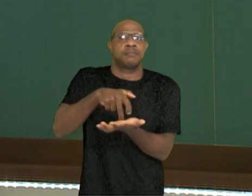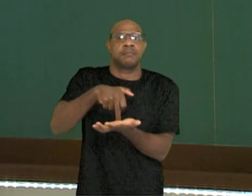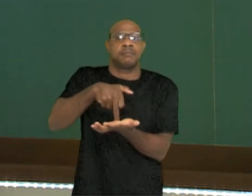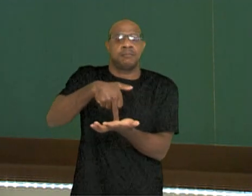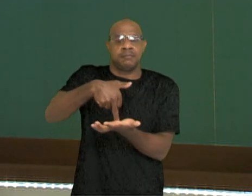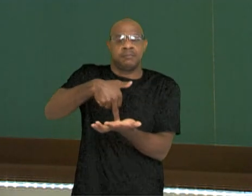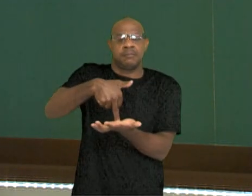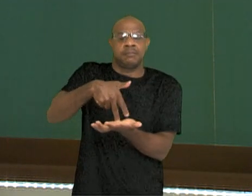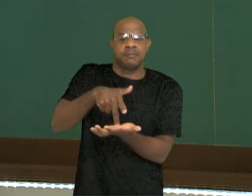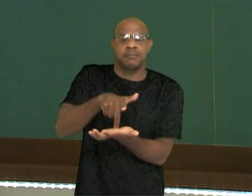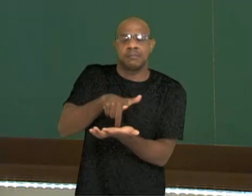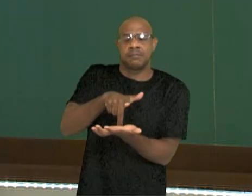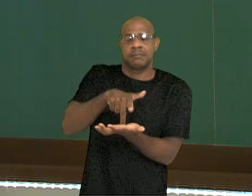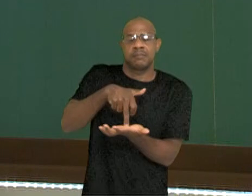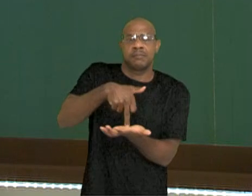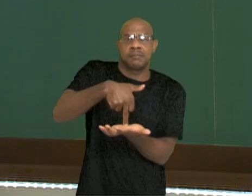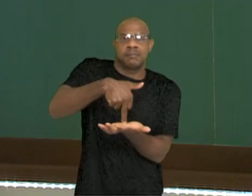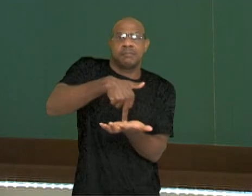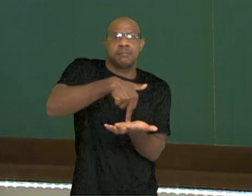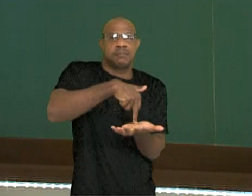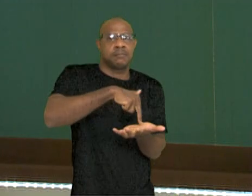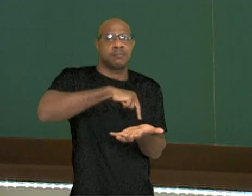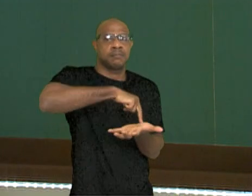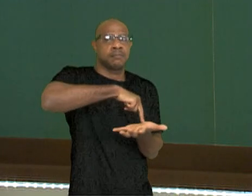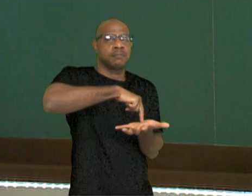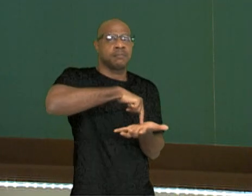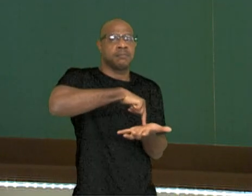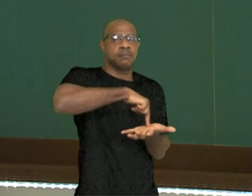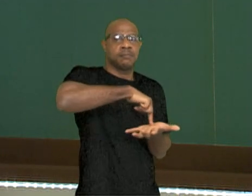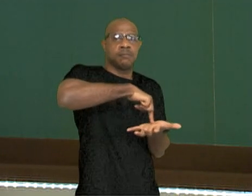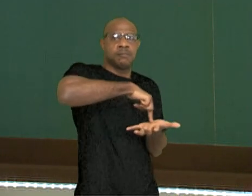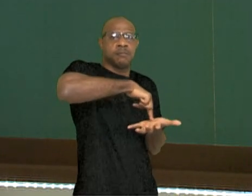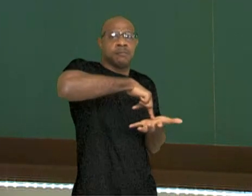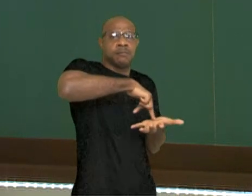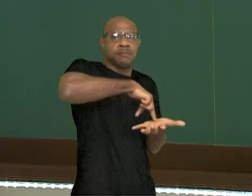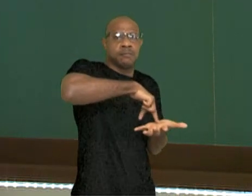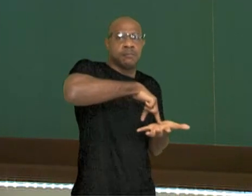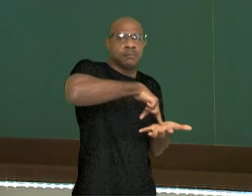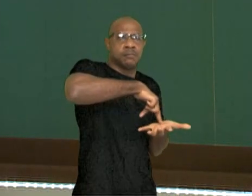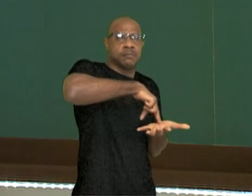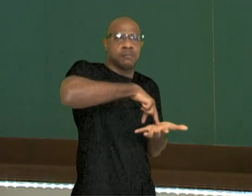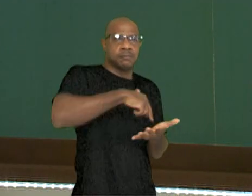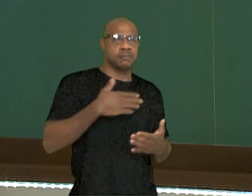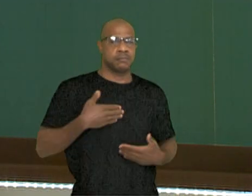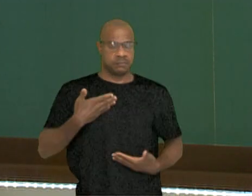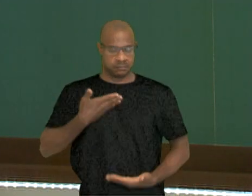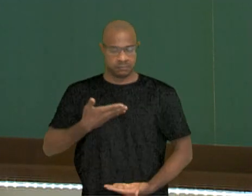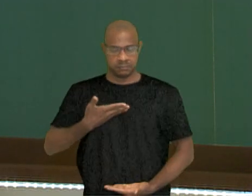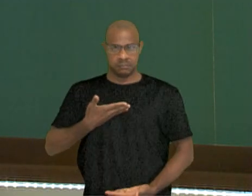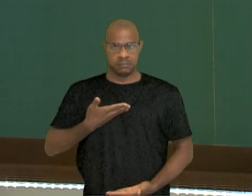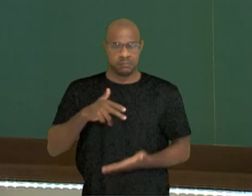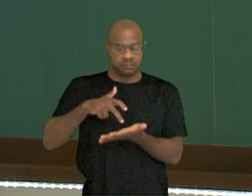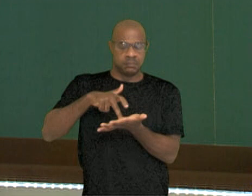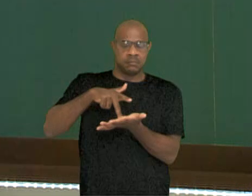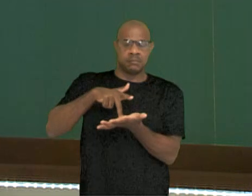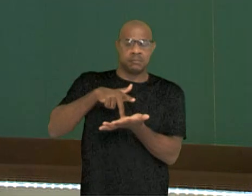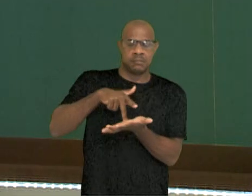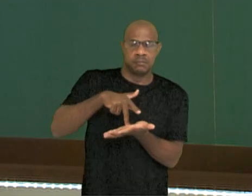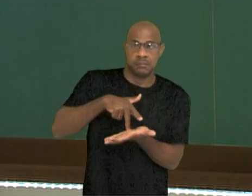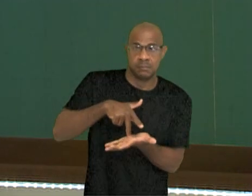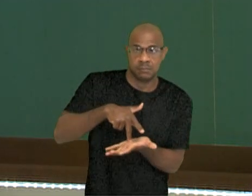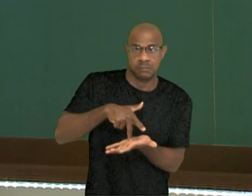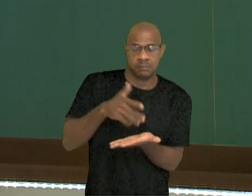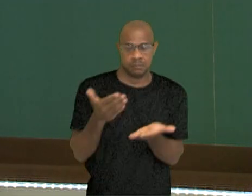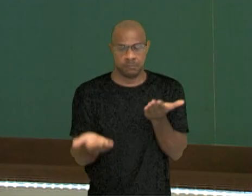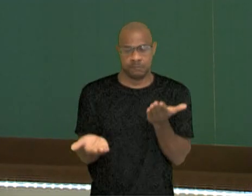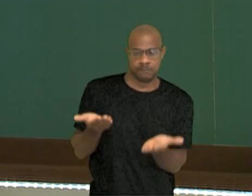Também controlando o meu centro de gravidade. Se eu abaixar muito o meu tronco, esse centro de gravidade vai deslocar e